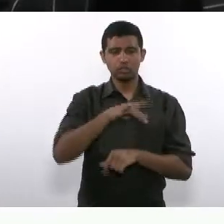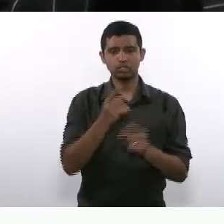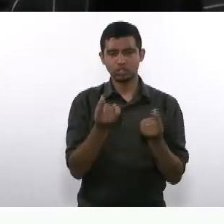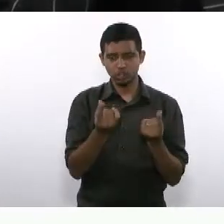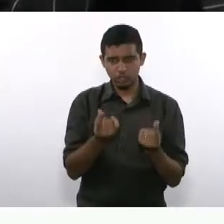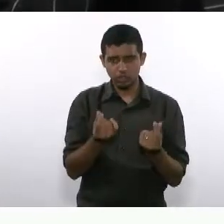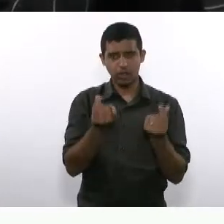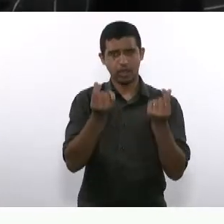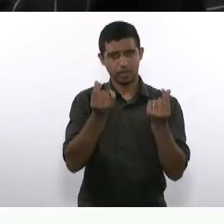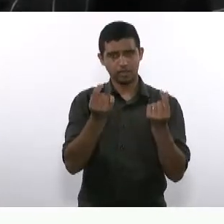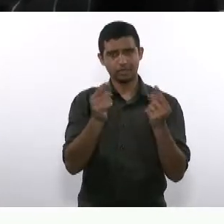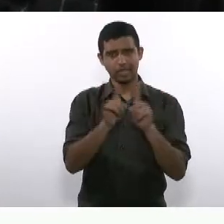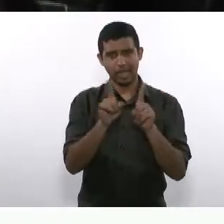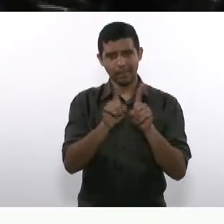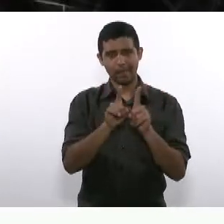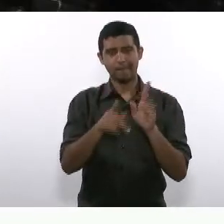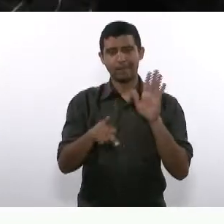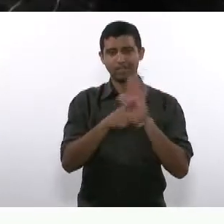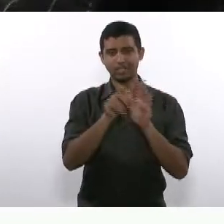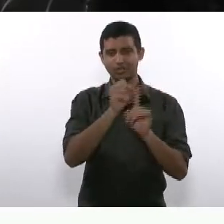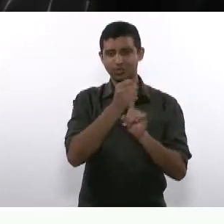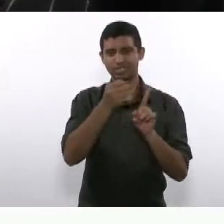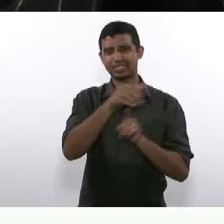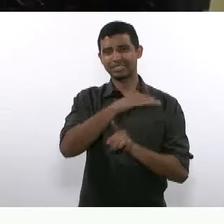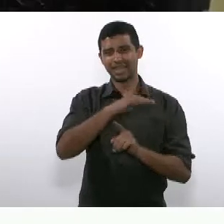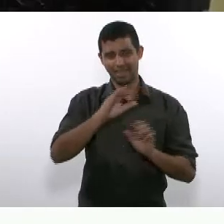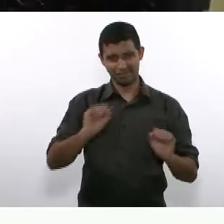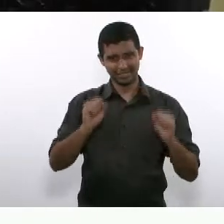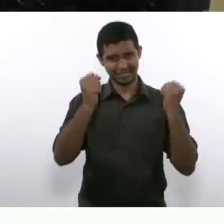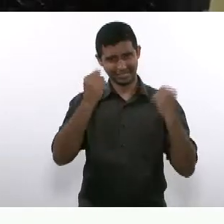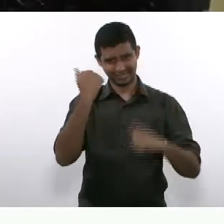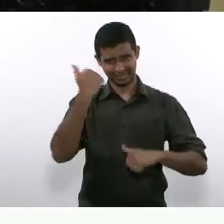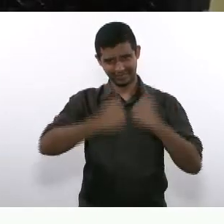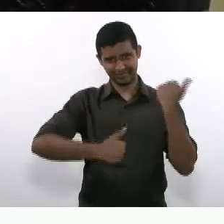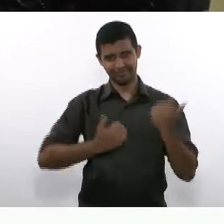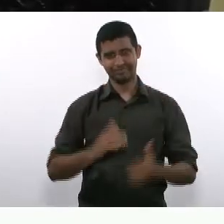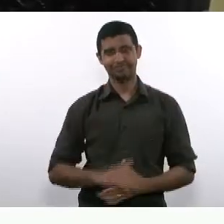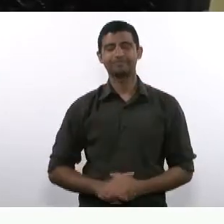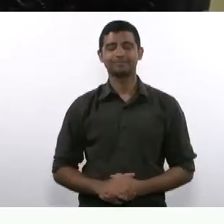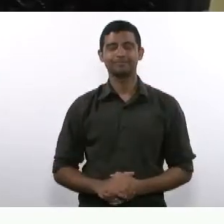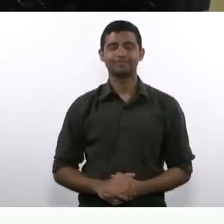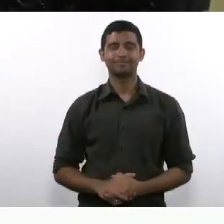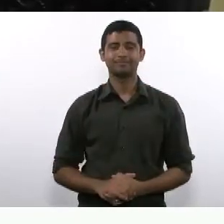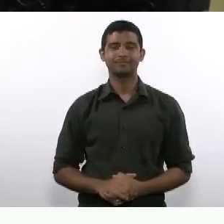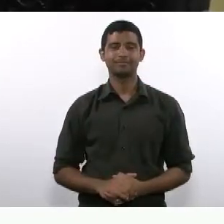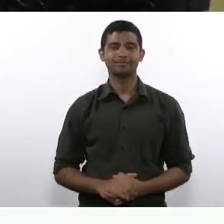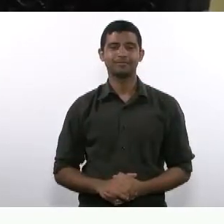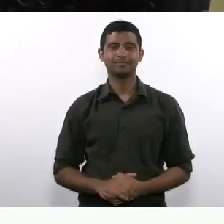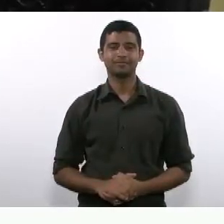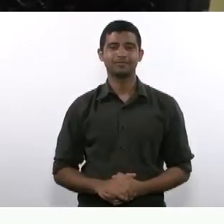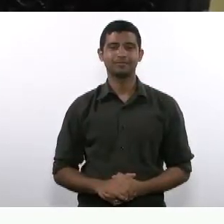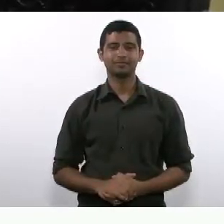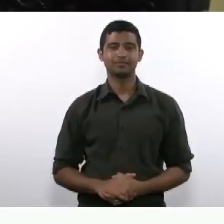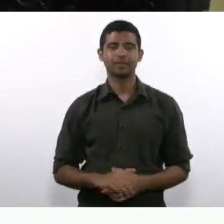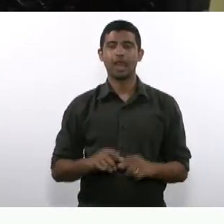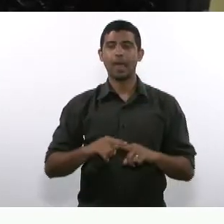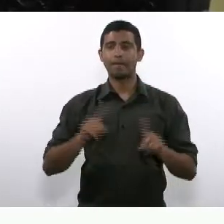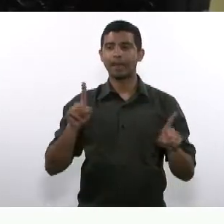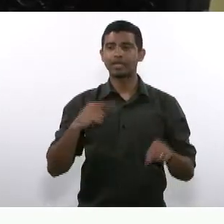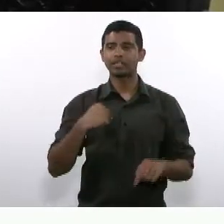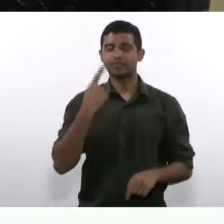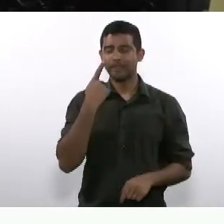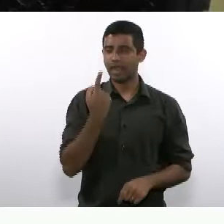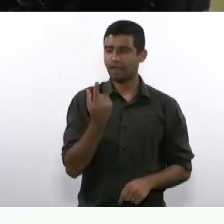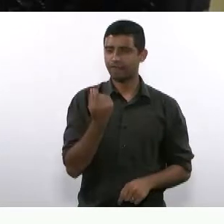também ocupação com projetos sociais de atletismo. E nesse valor para a reestruturação da